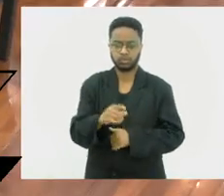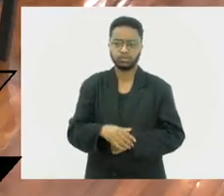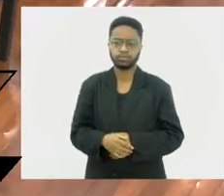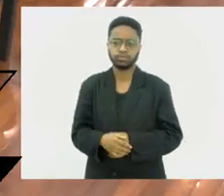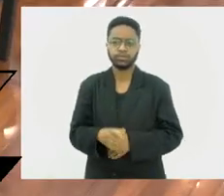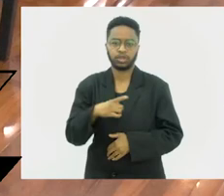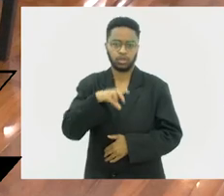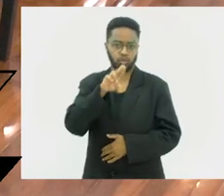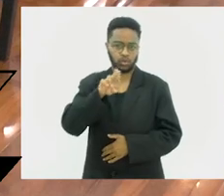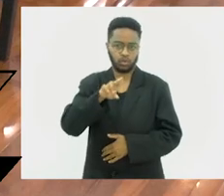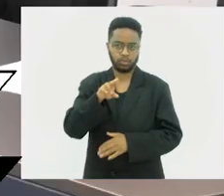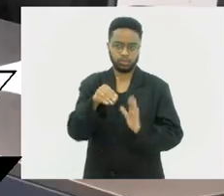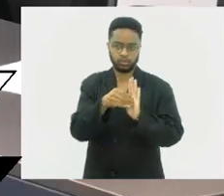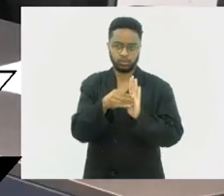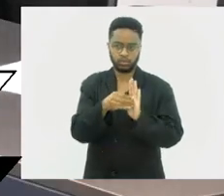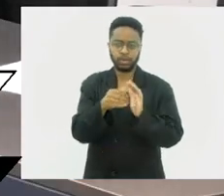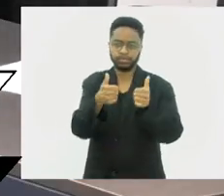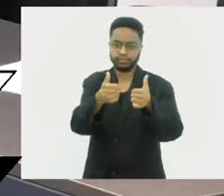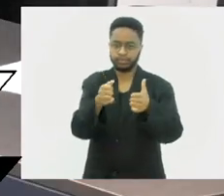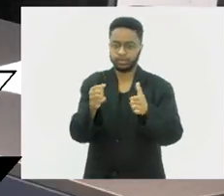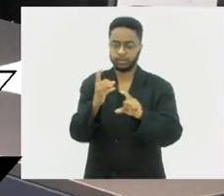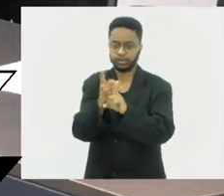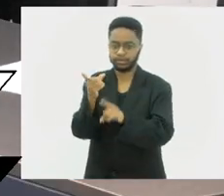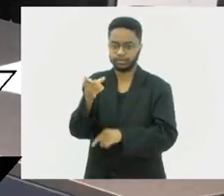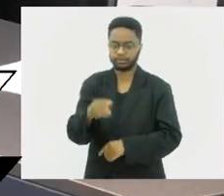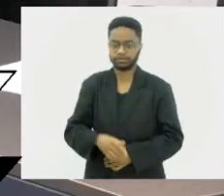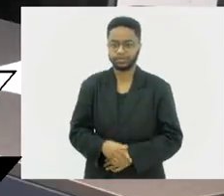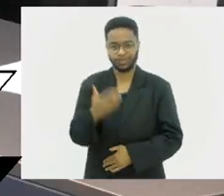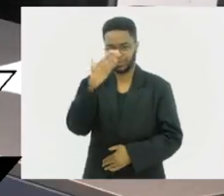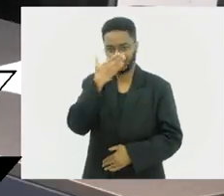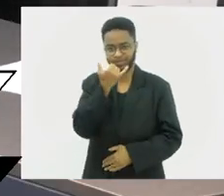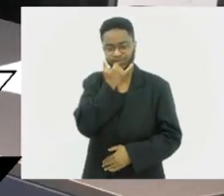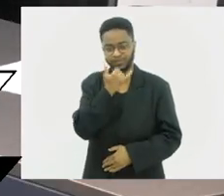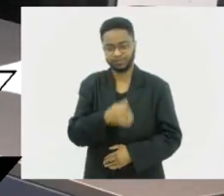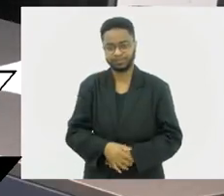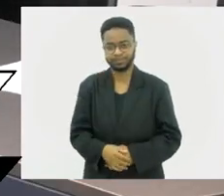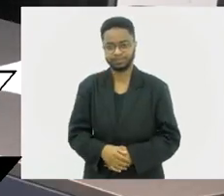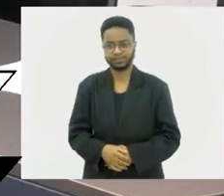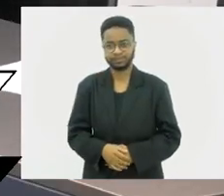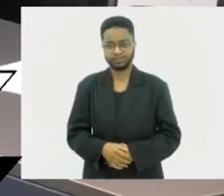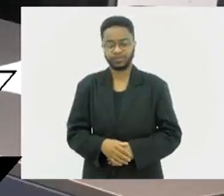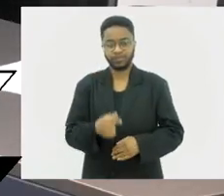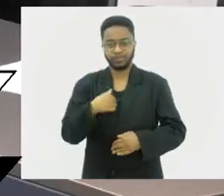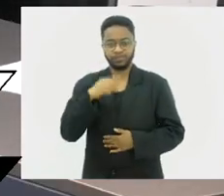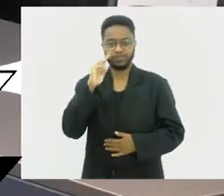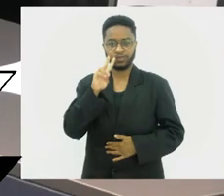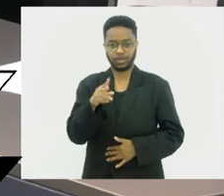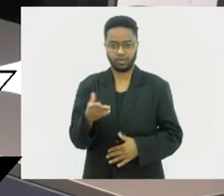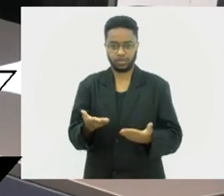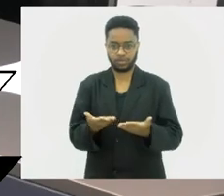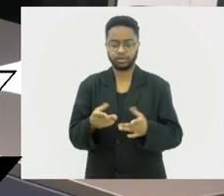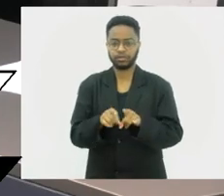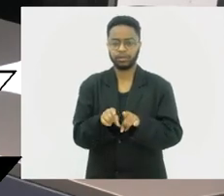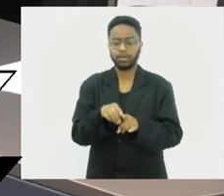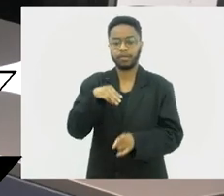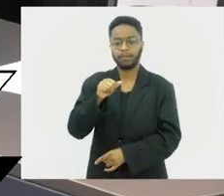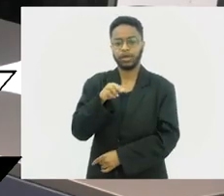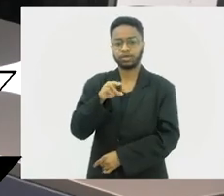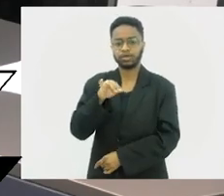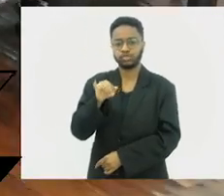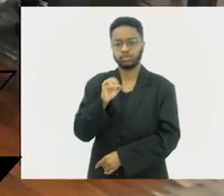aqui. Ah, está ali, coronel. Não estava vendo o senhor. Estou vendo, Major Elton, representando a Polícia